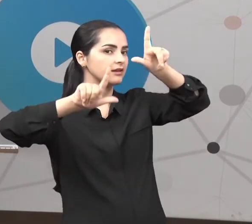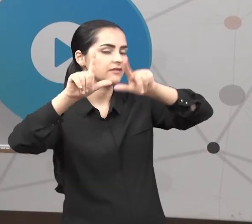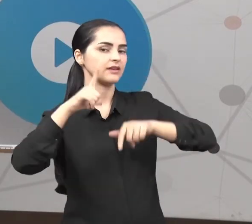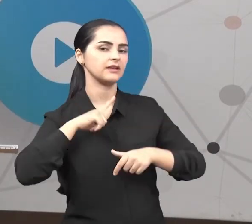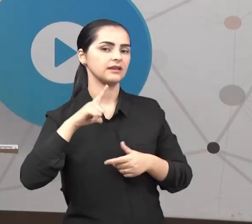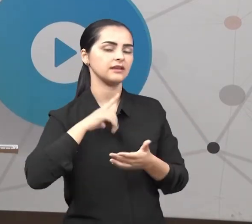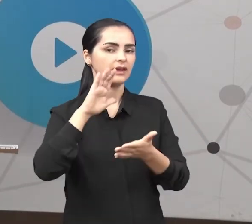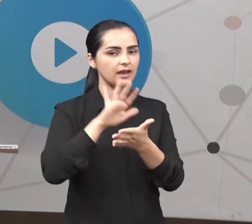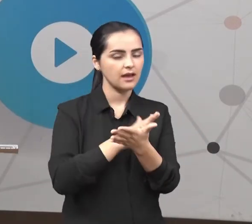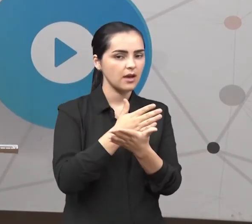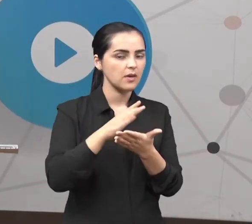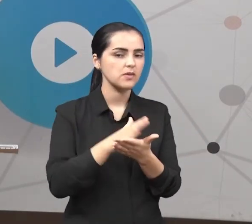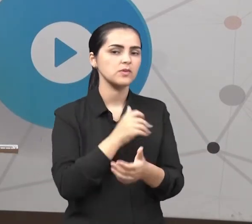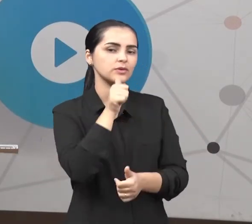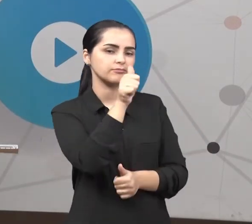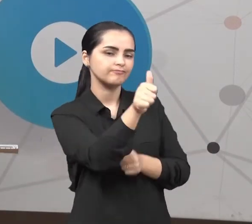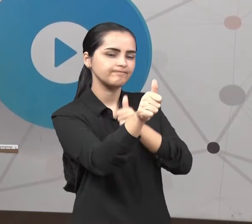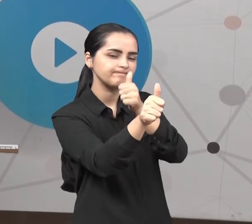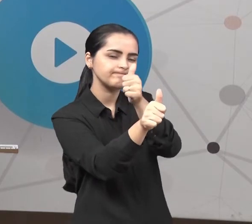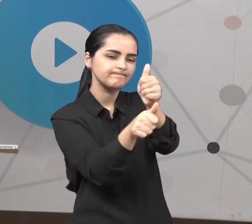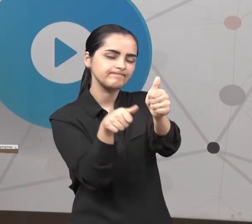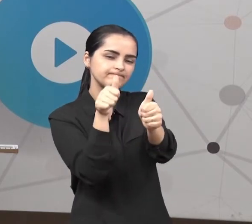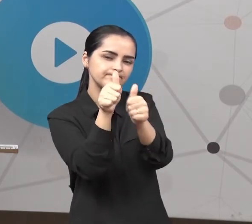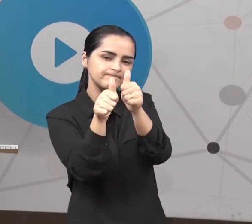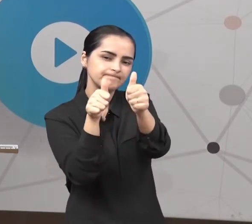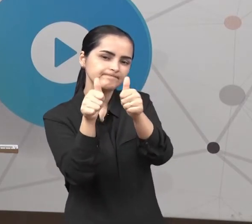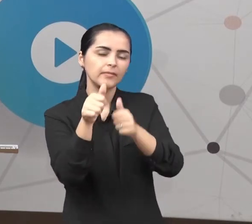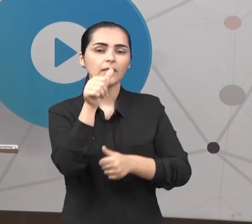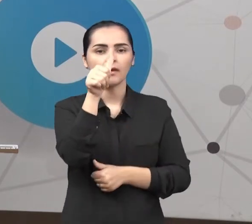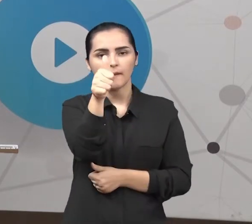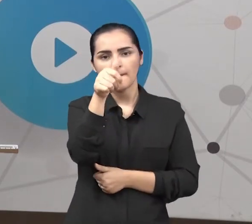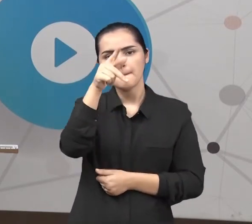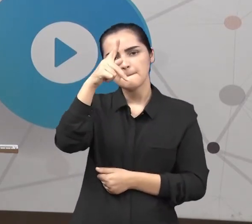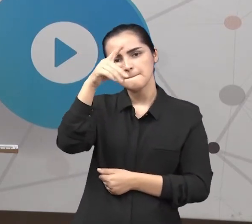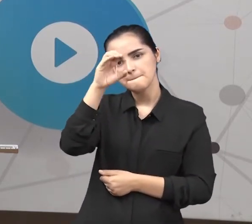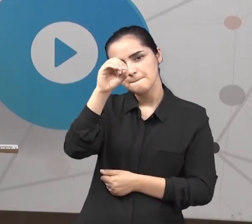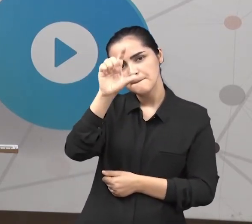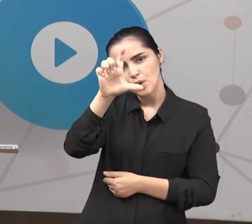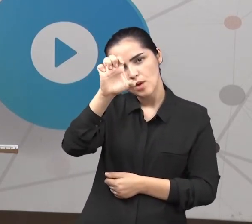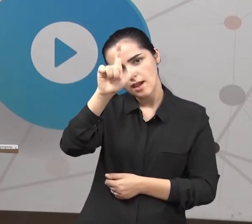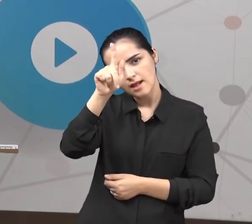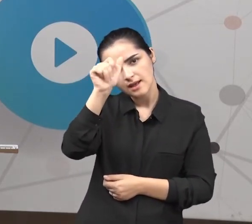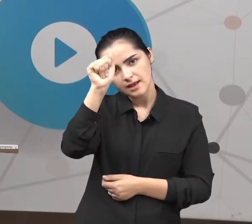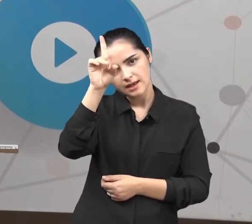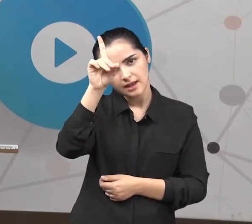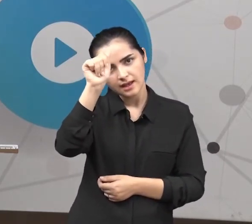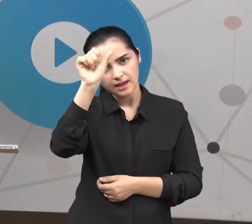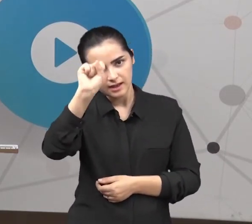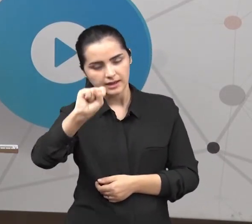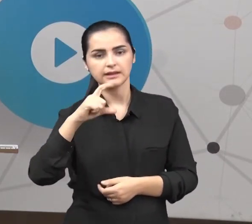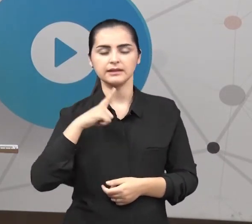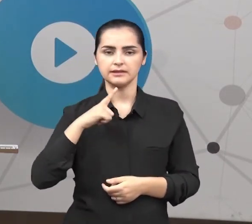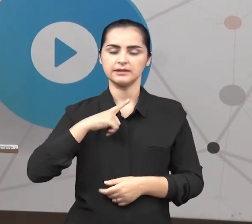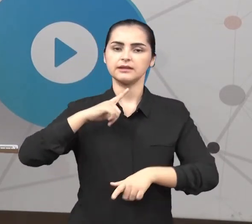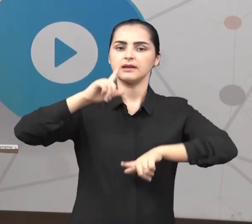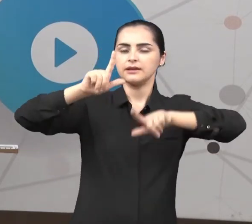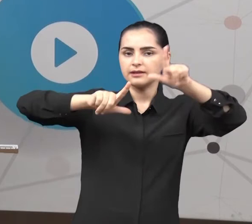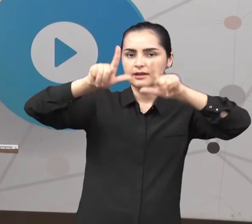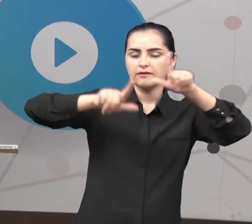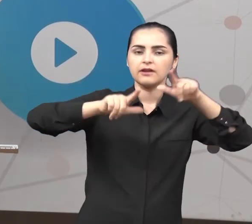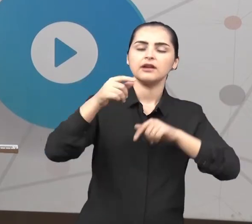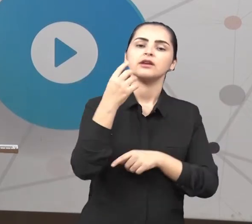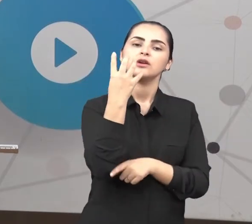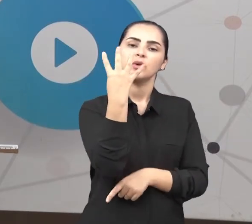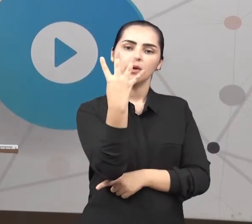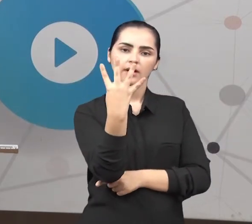algumas polegadas. Essa é a medida da TV. Temos TVs de 42